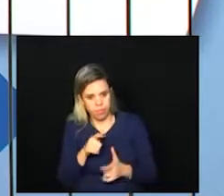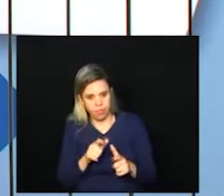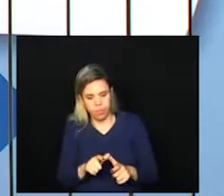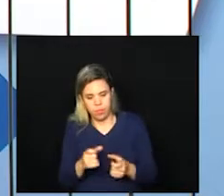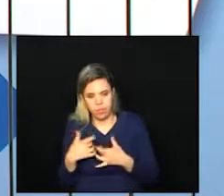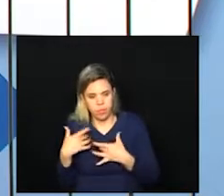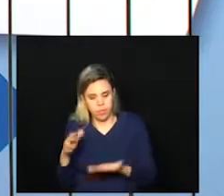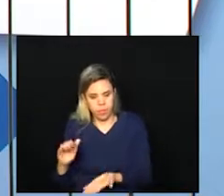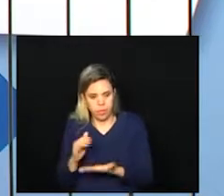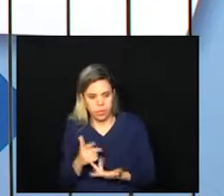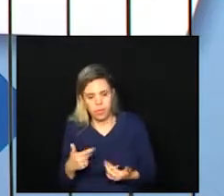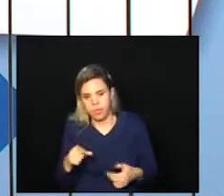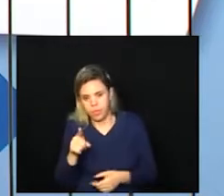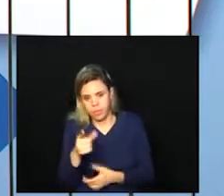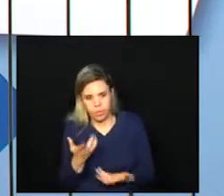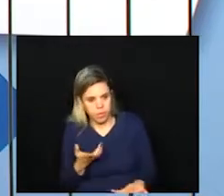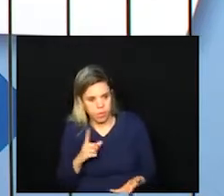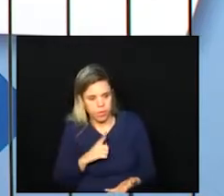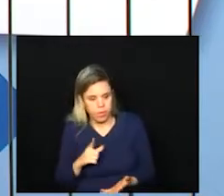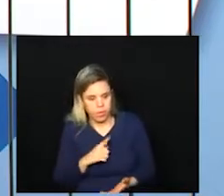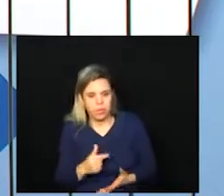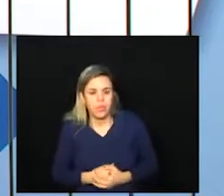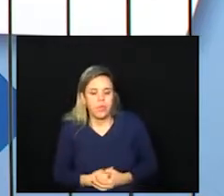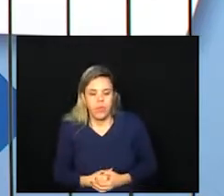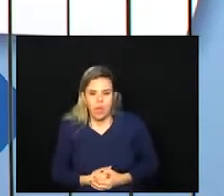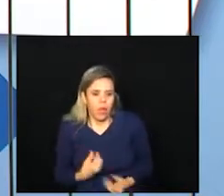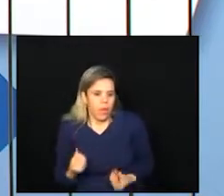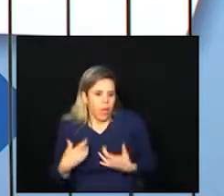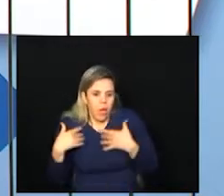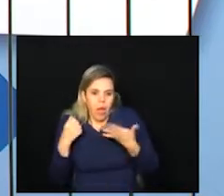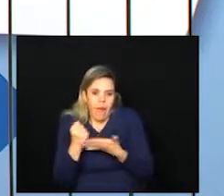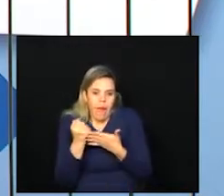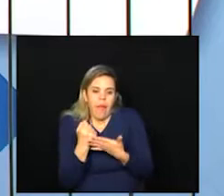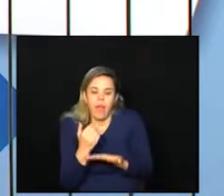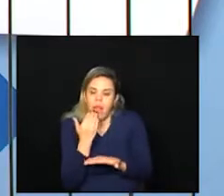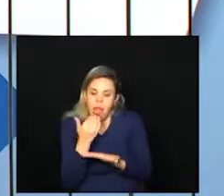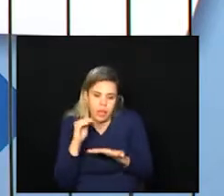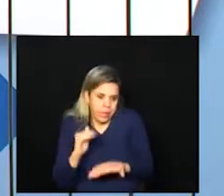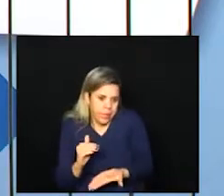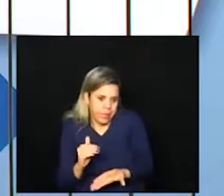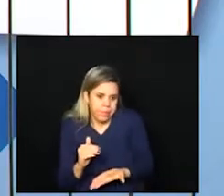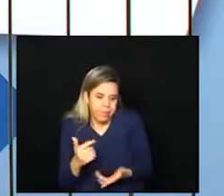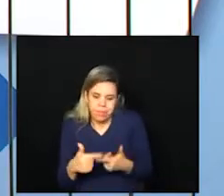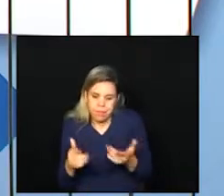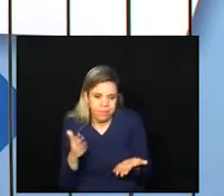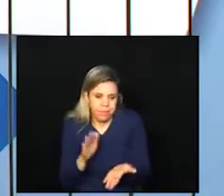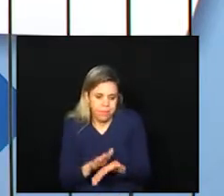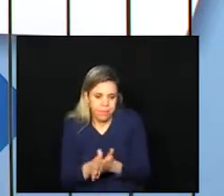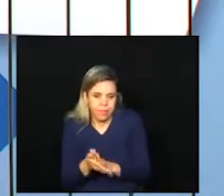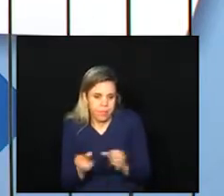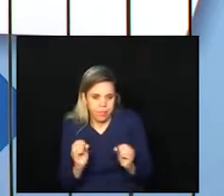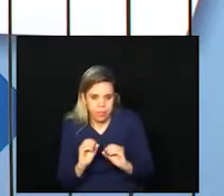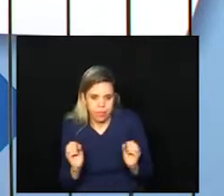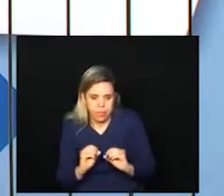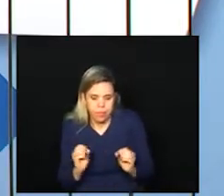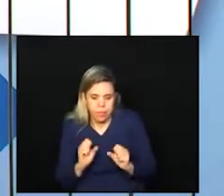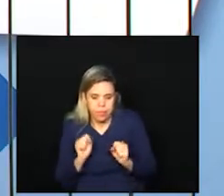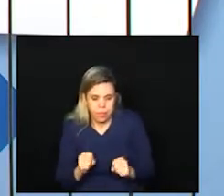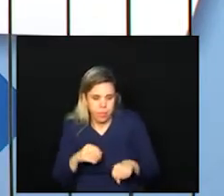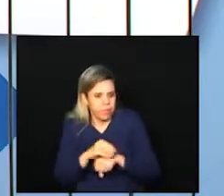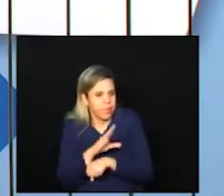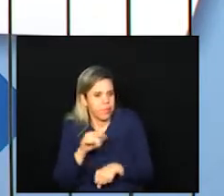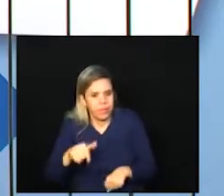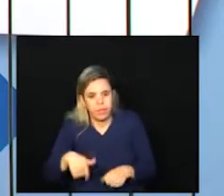postos de arrecadação. Então, se você tem aí como doar 1 quilo de alimento não perecível ou mais, pode